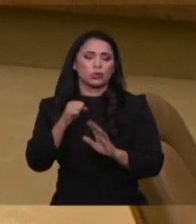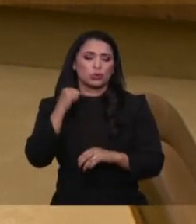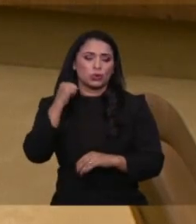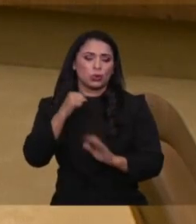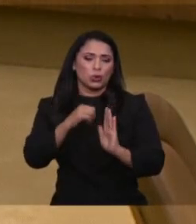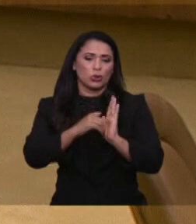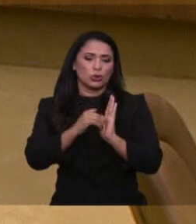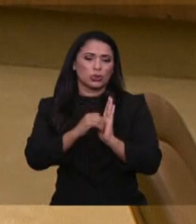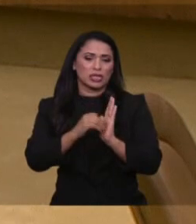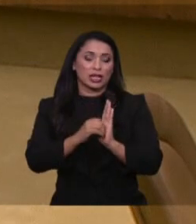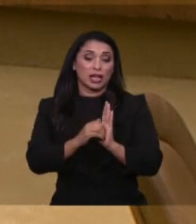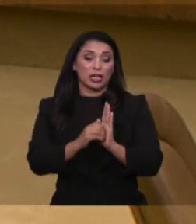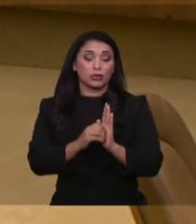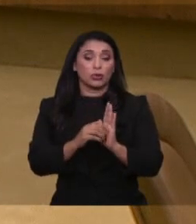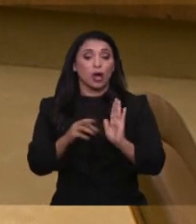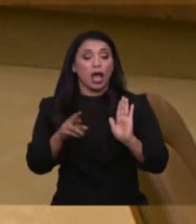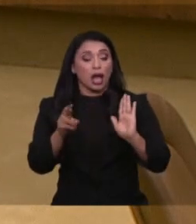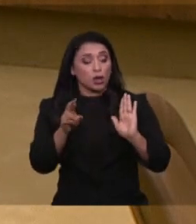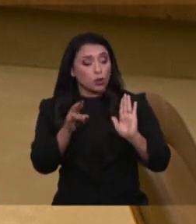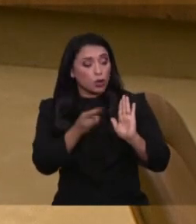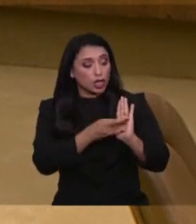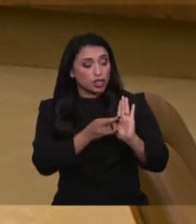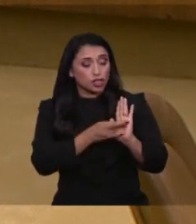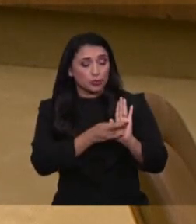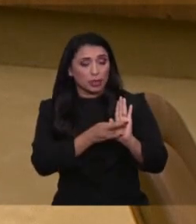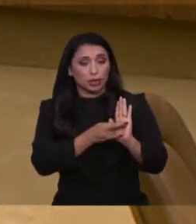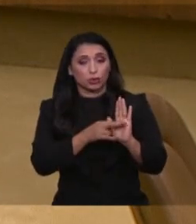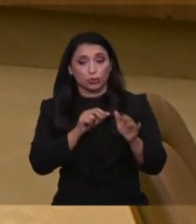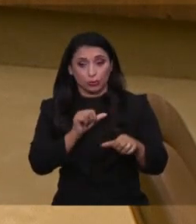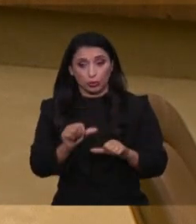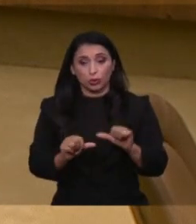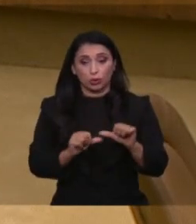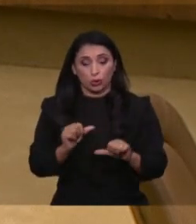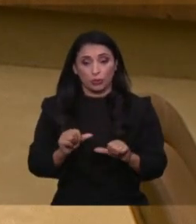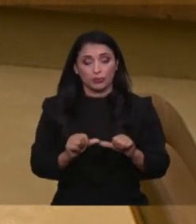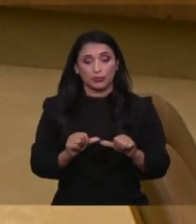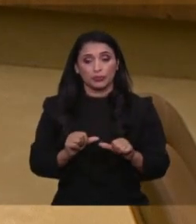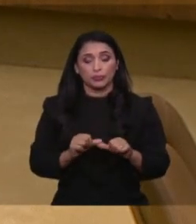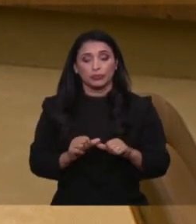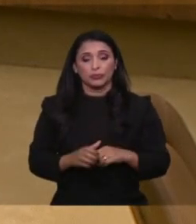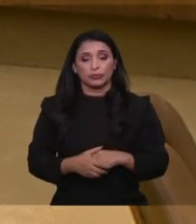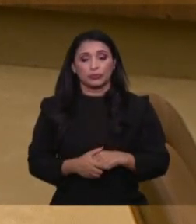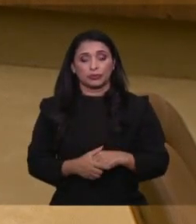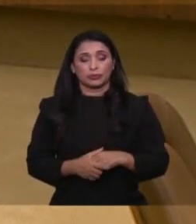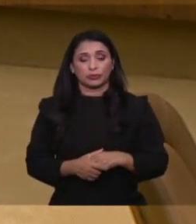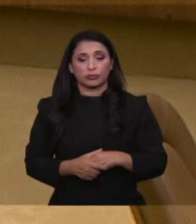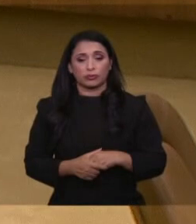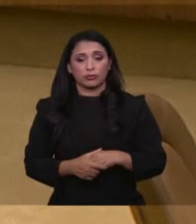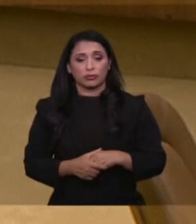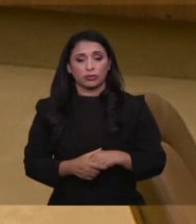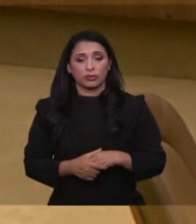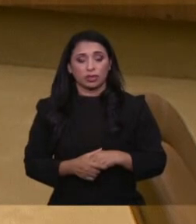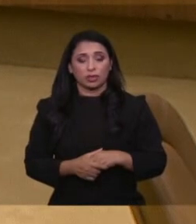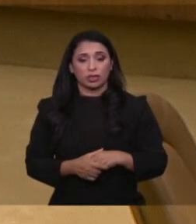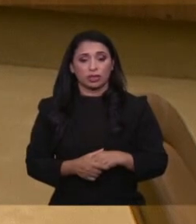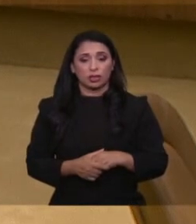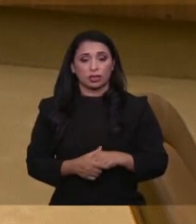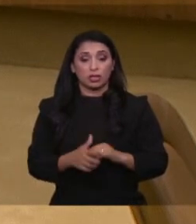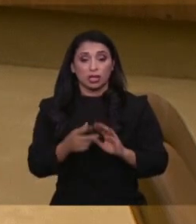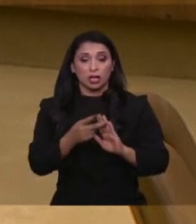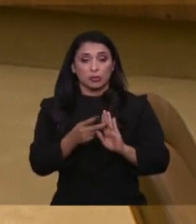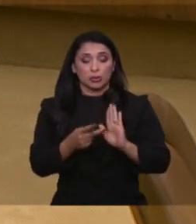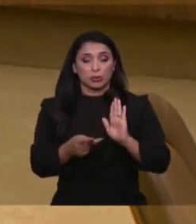eles alteraram o regimento na situação de que poderia o projeto de